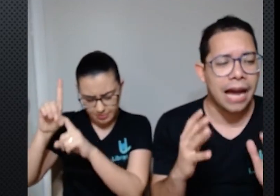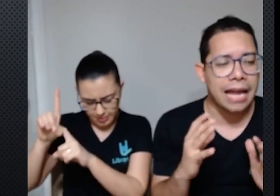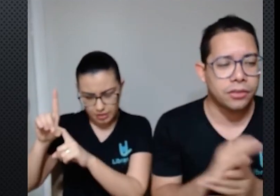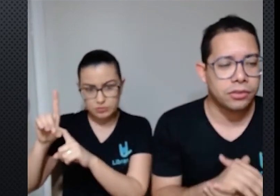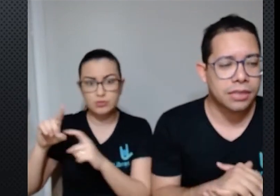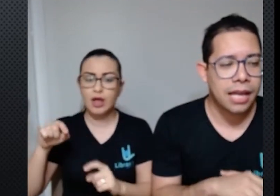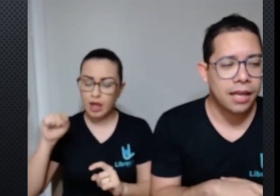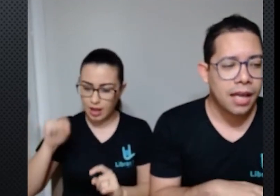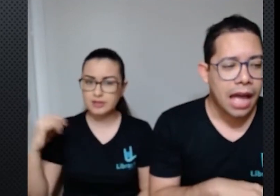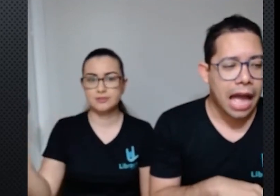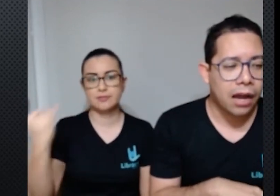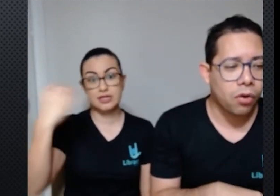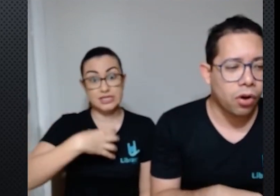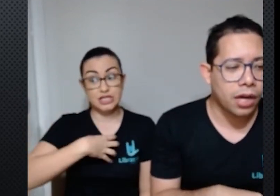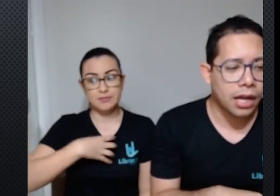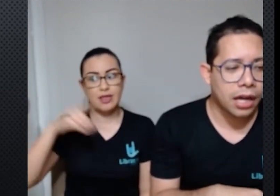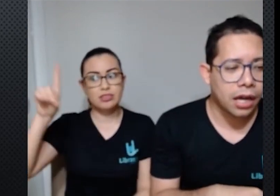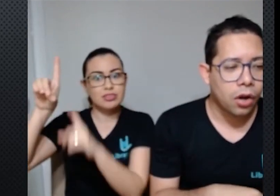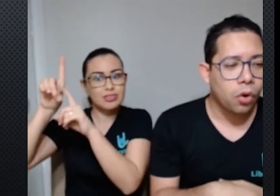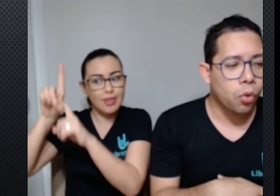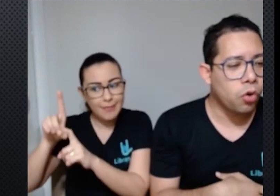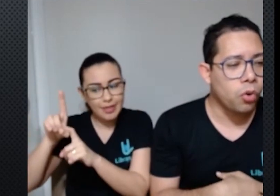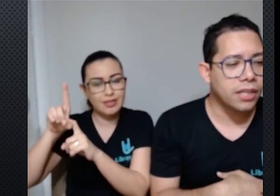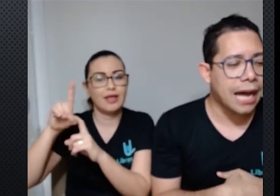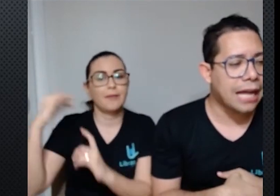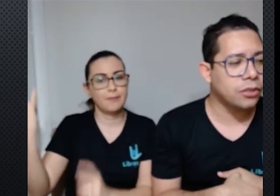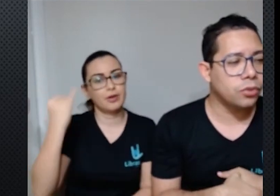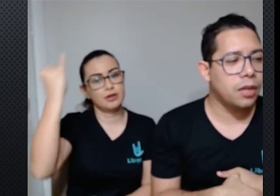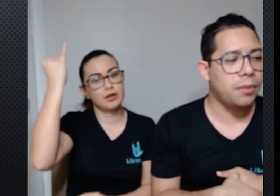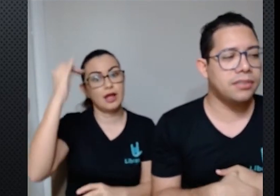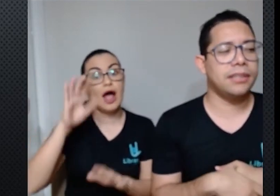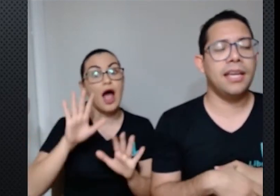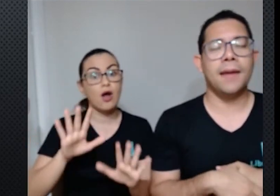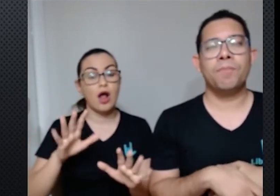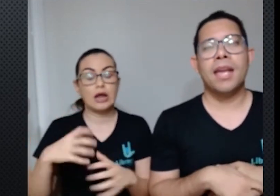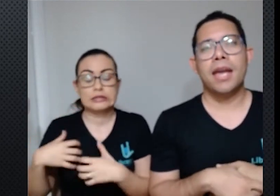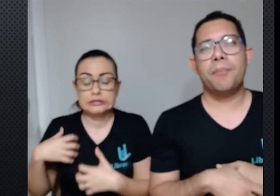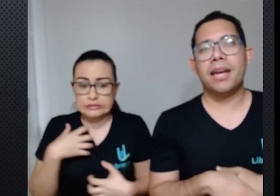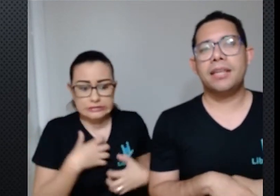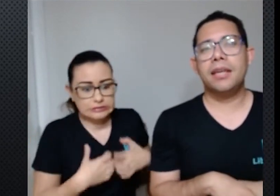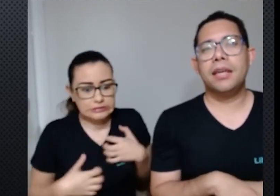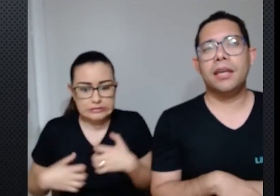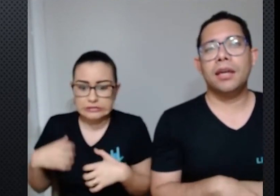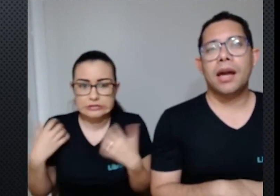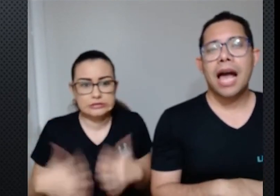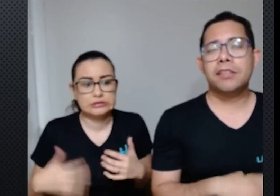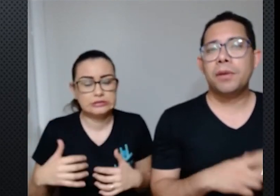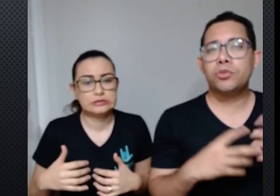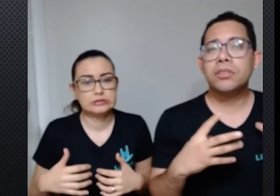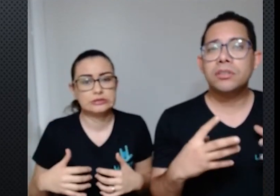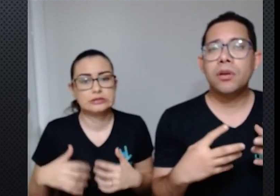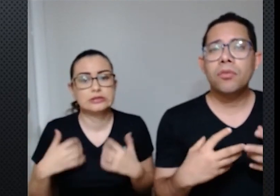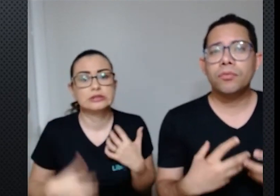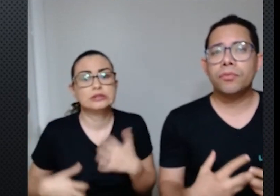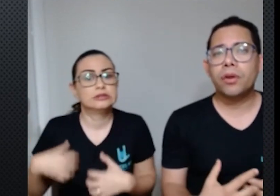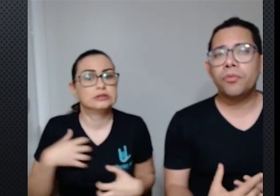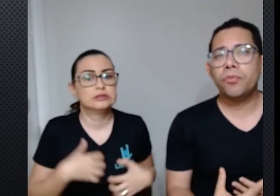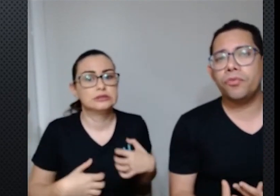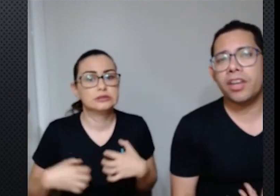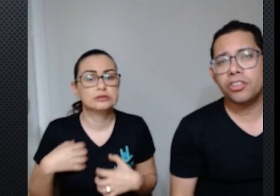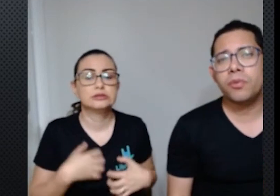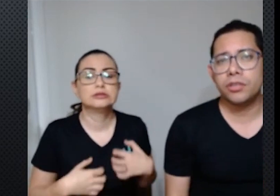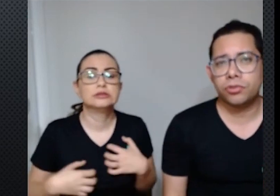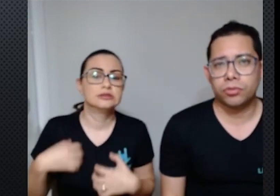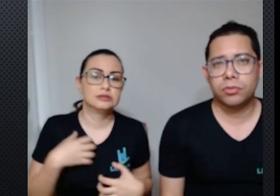e válido, tá? Agora, o cuidado que precisa ter é para que as pessoas